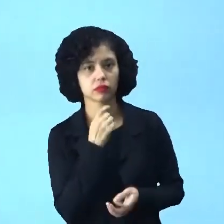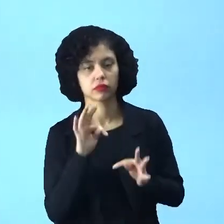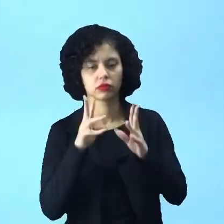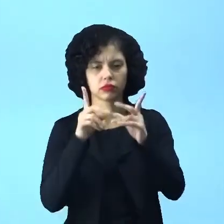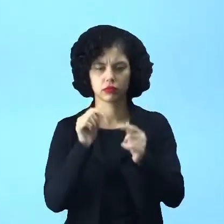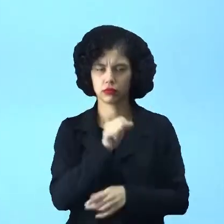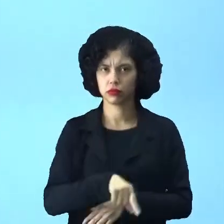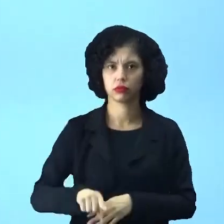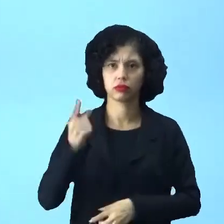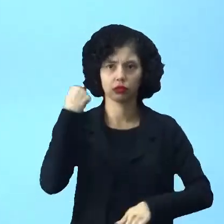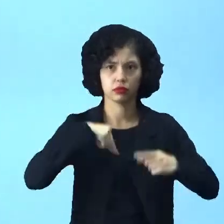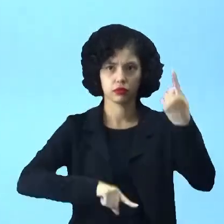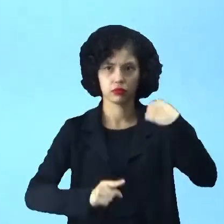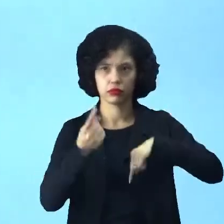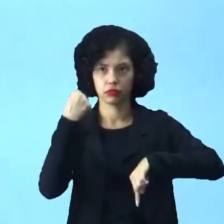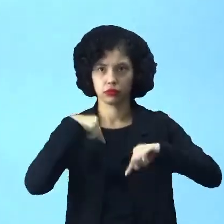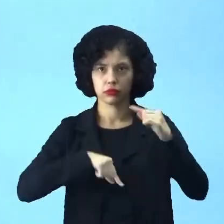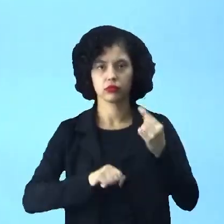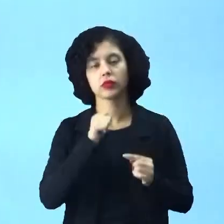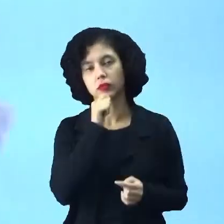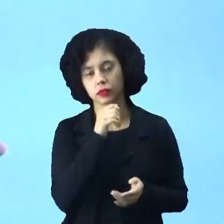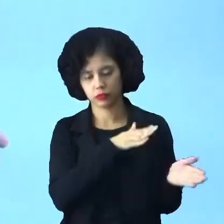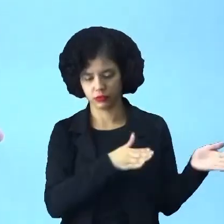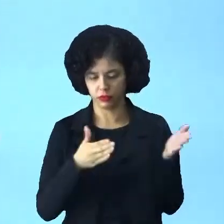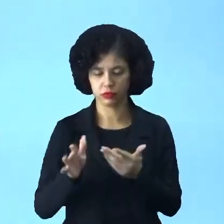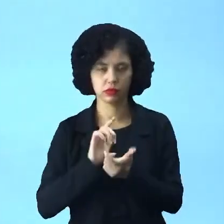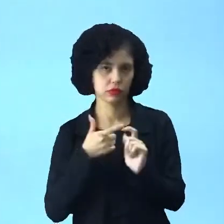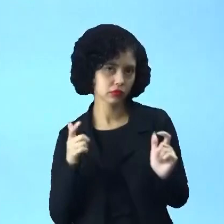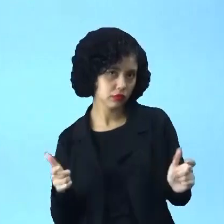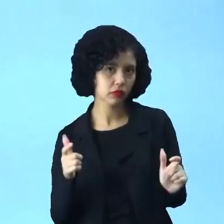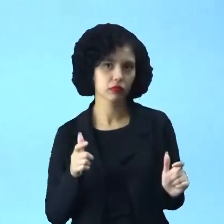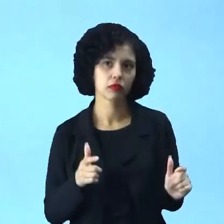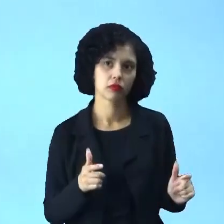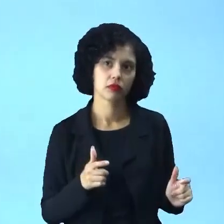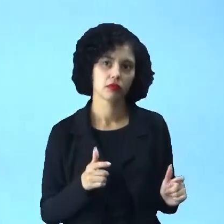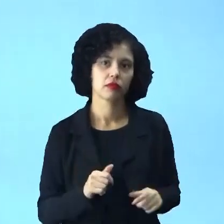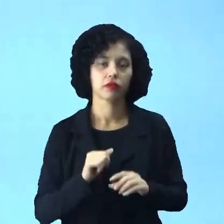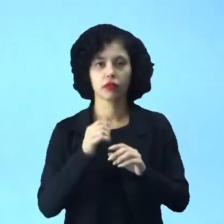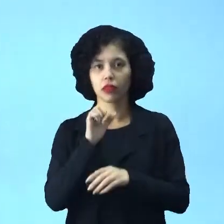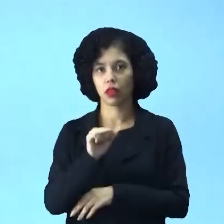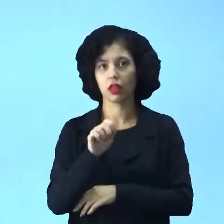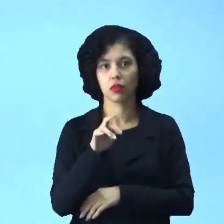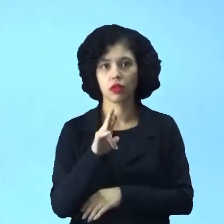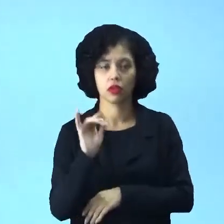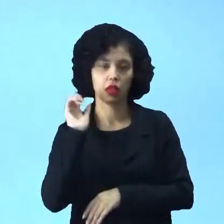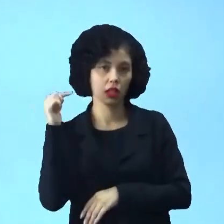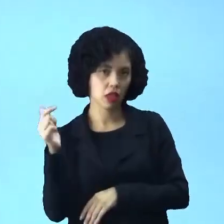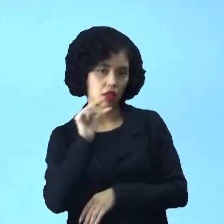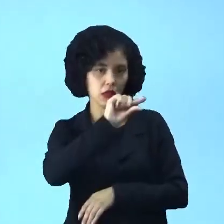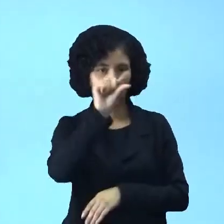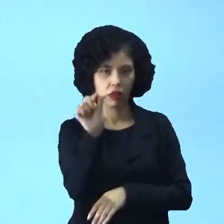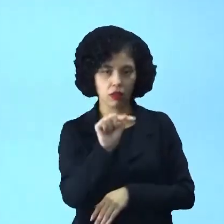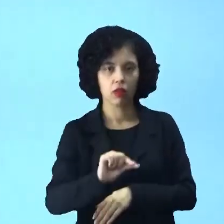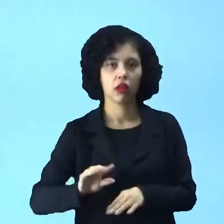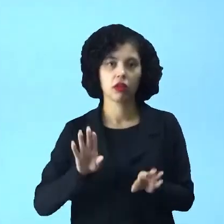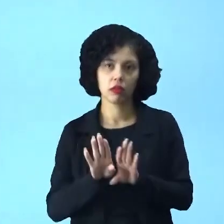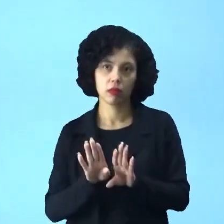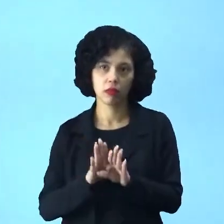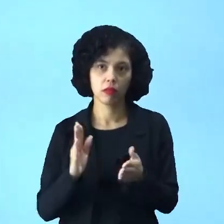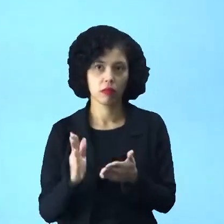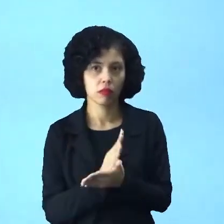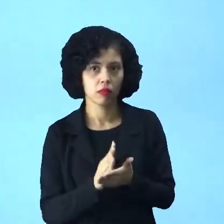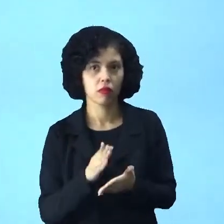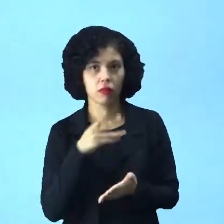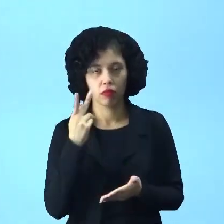ele circule pelo corpo. Então a maior parte da absorção de nutrientes se dá lá. Mas aí existe algo que não foi